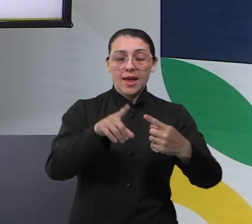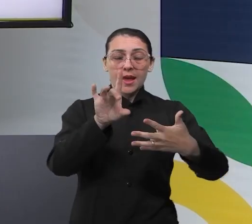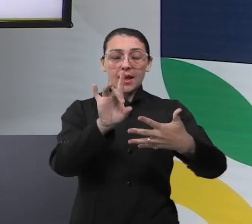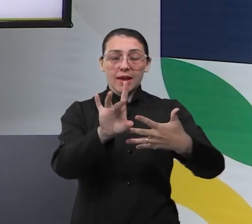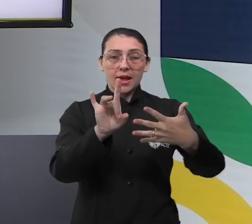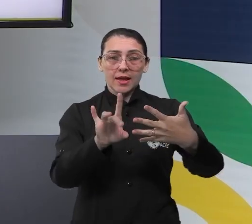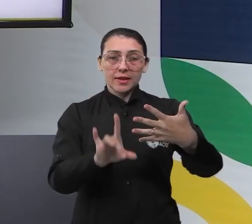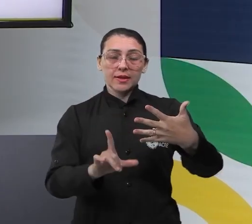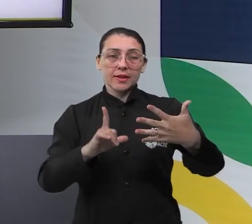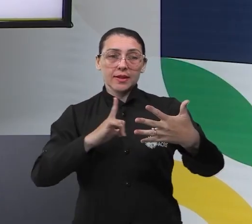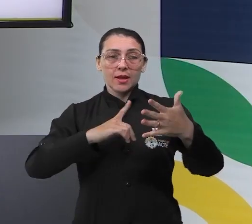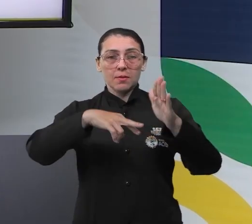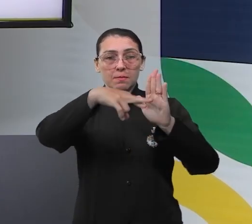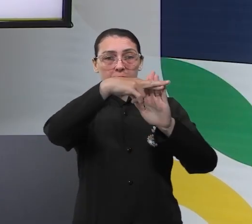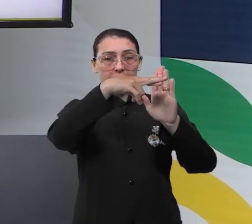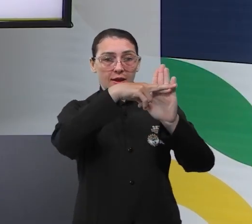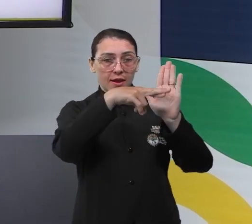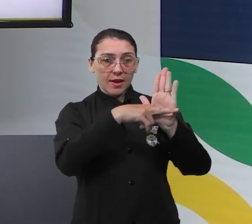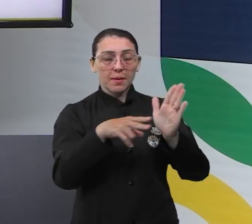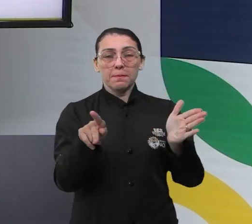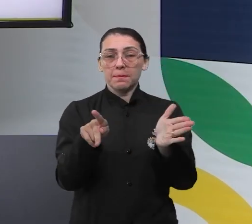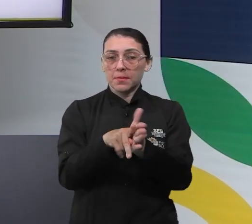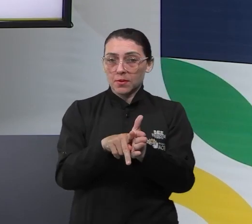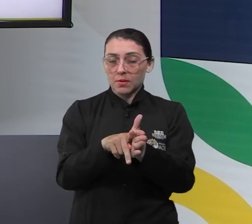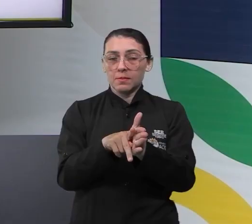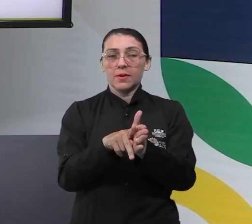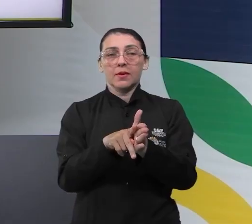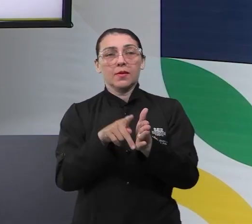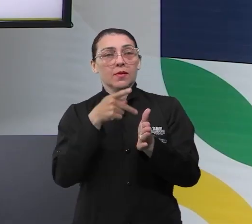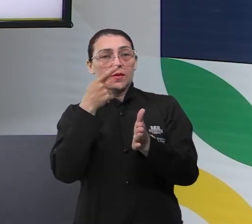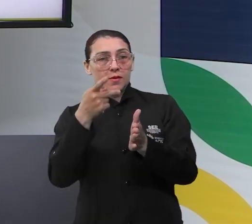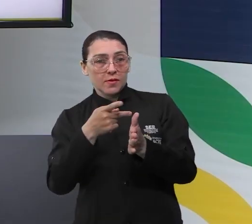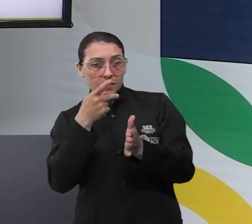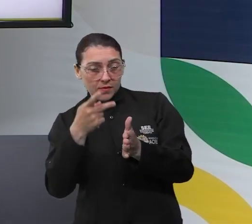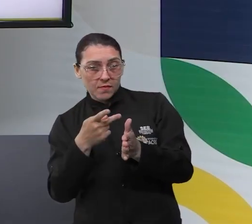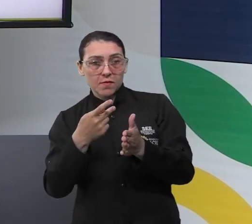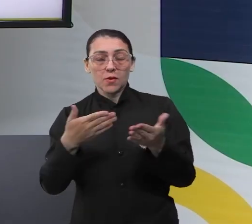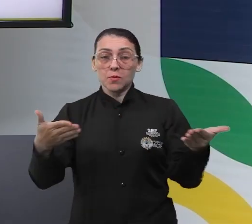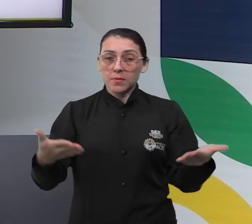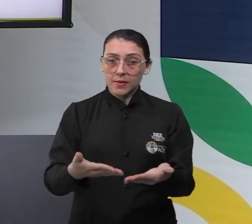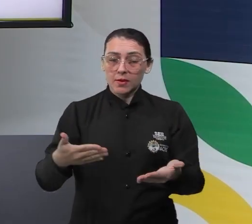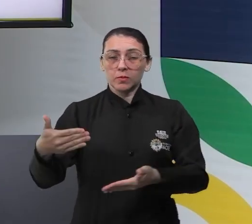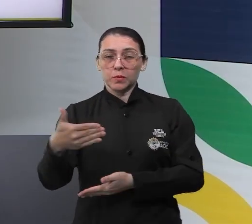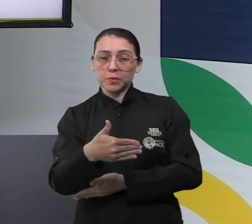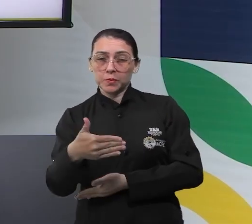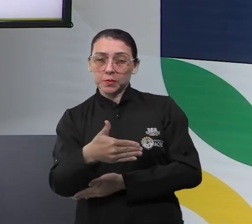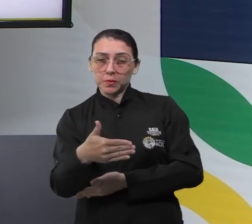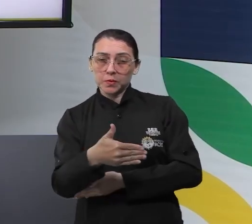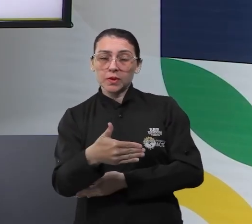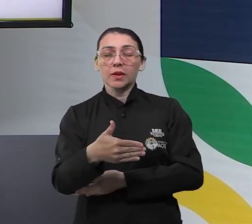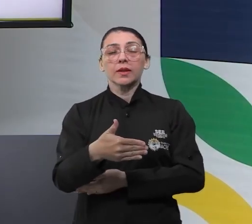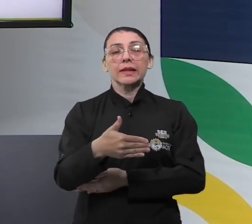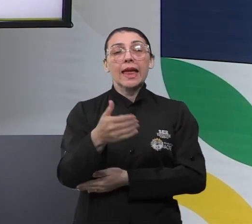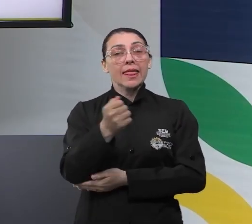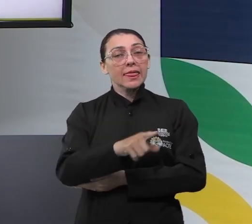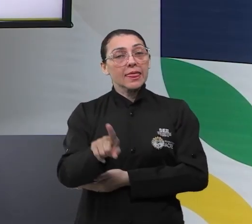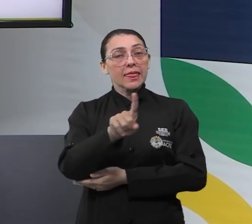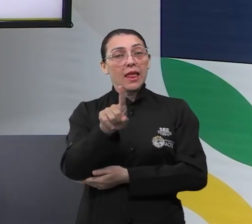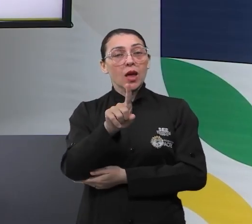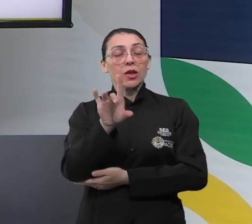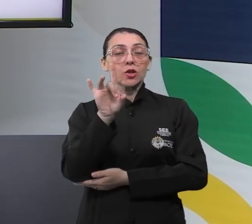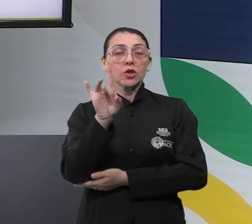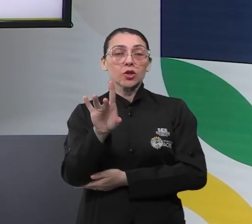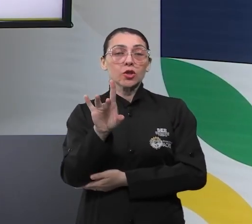deles possui uma regra específica quando se fala em presente contínuo. Nesse caso, não é apenas